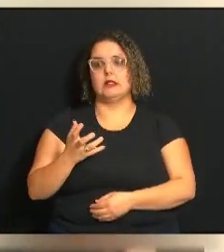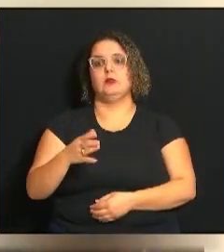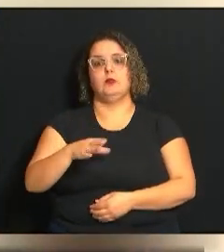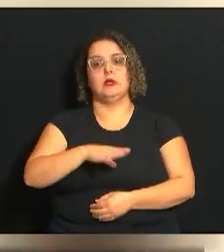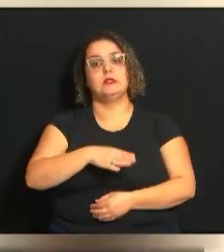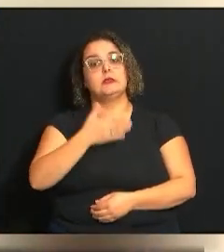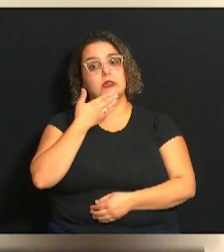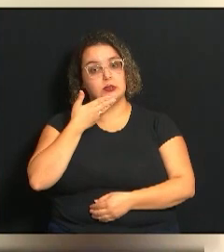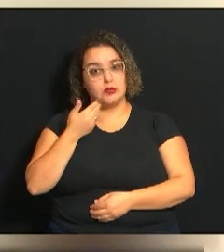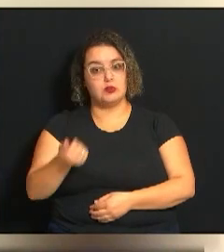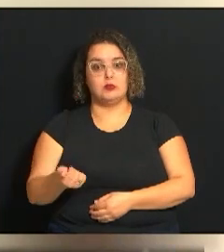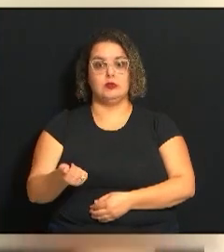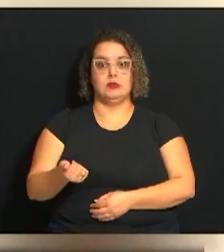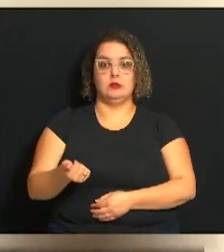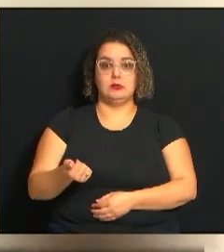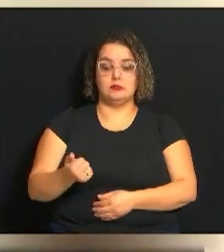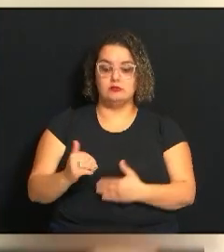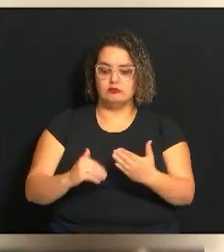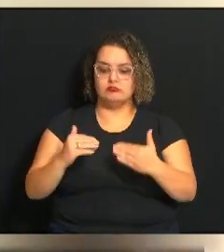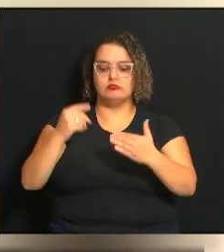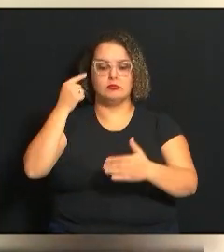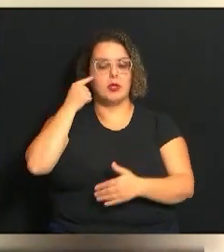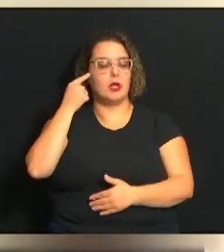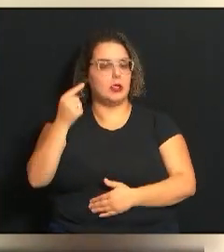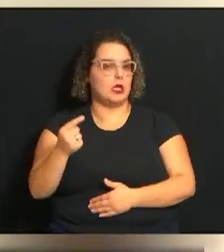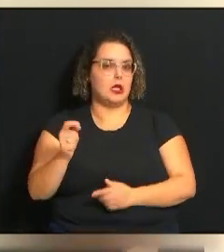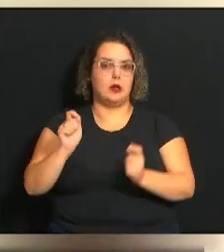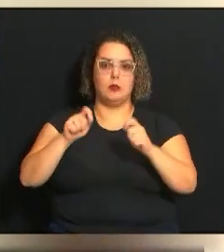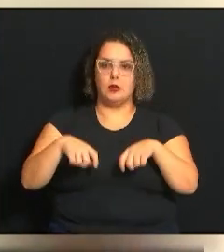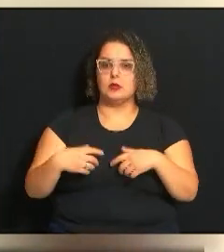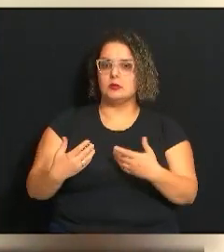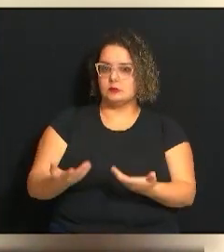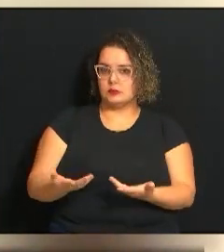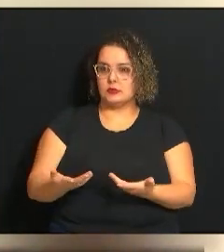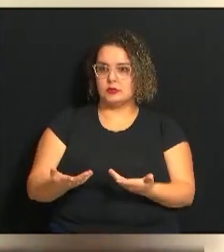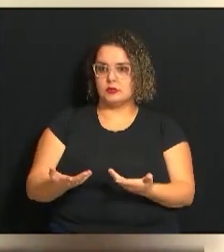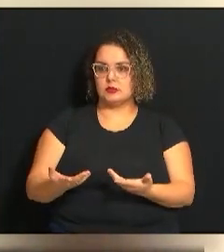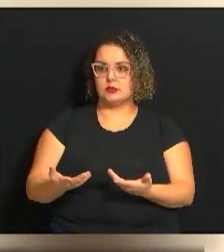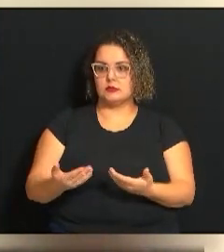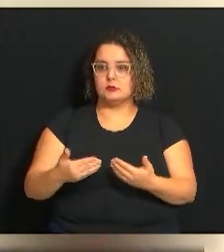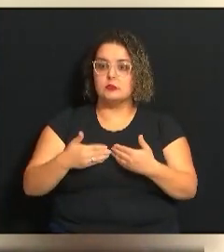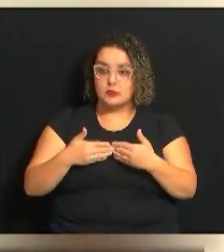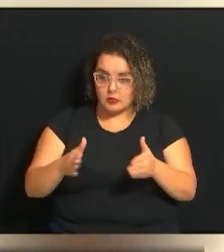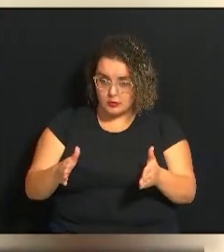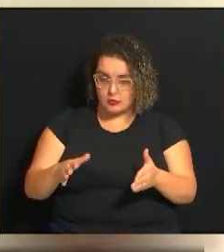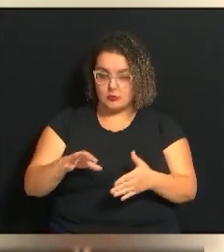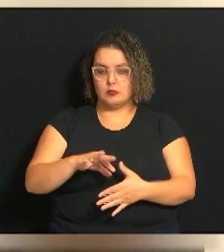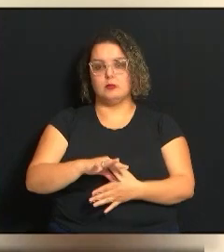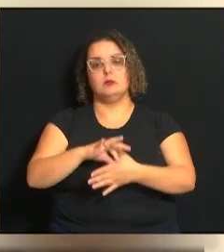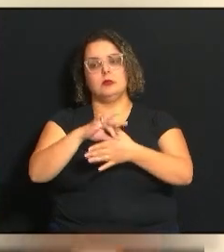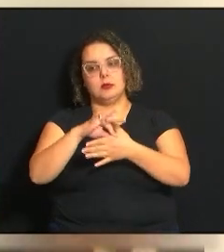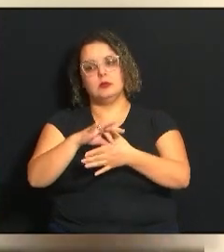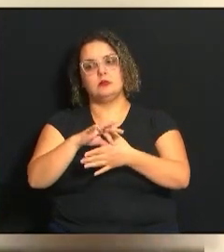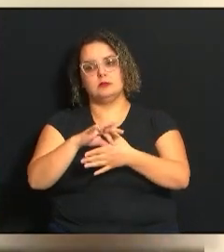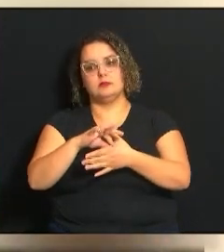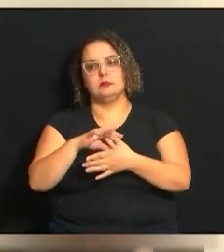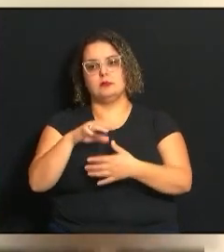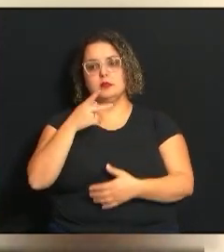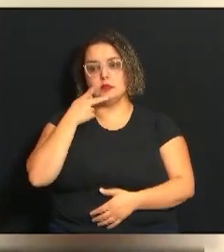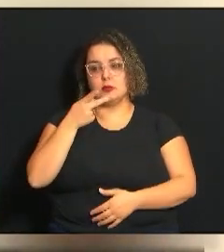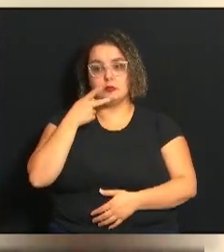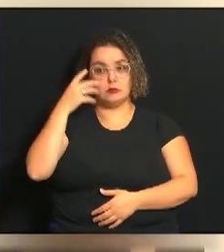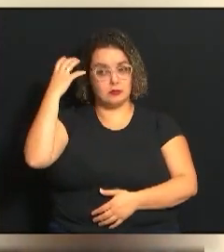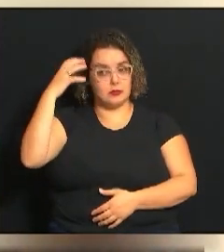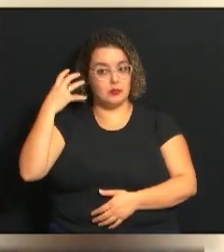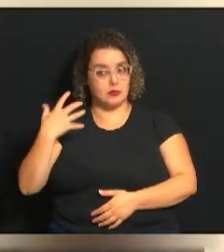melhor, produziram ideias, trouxeram possibilidades, inclusive uma abertura do líder hoje, de uma fala da vereadora Guida